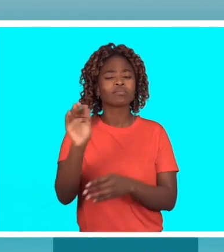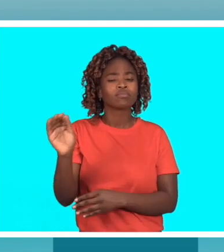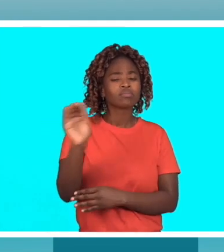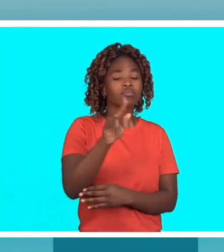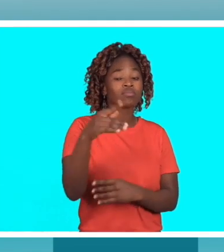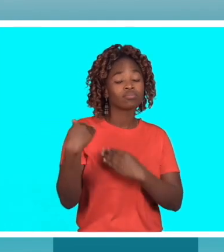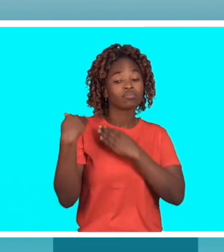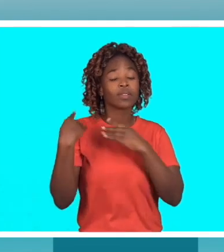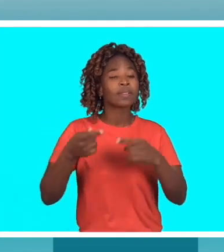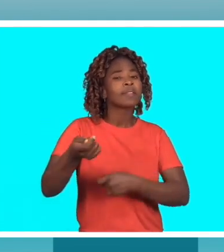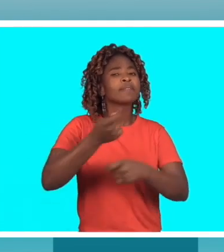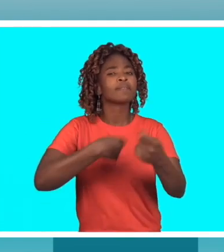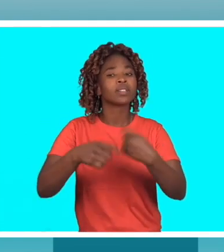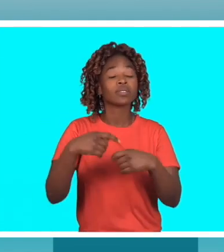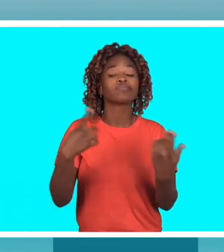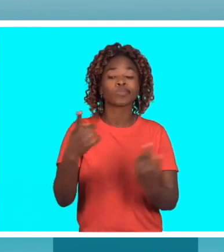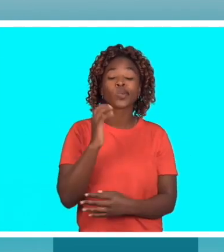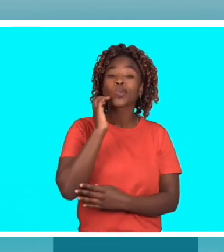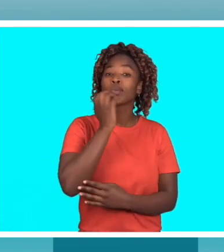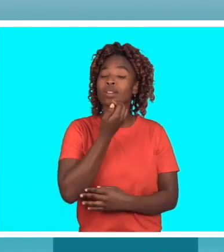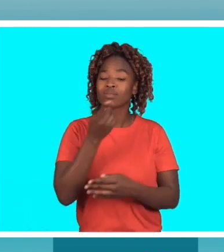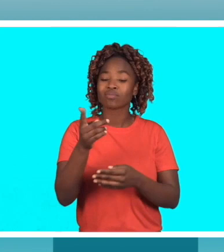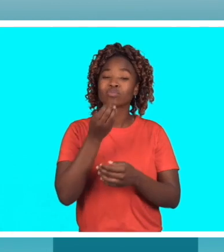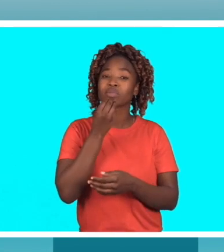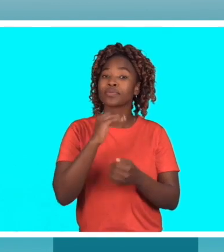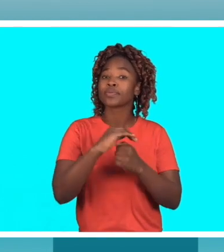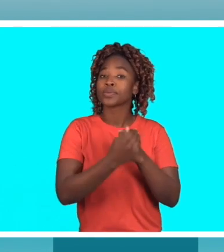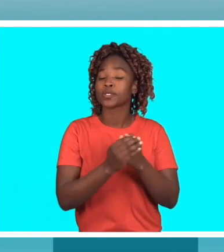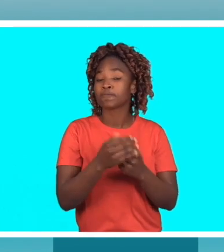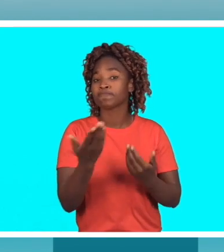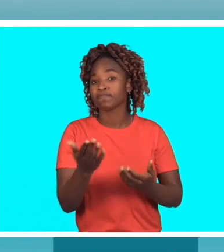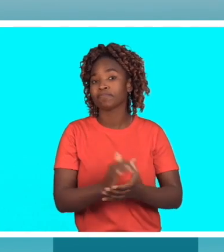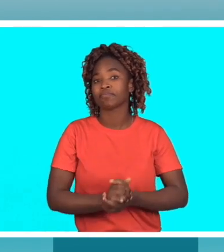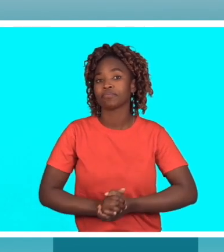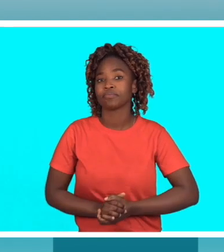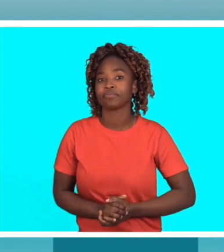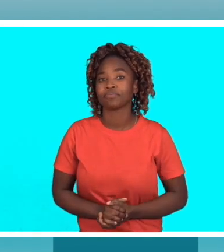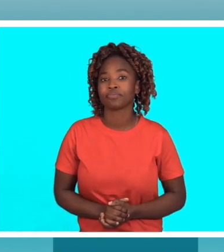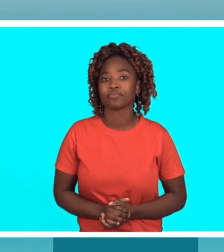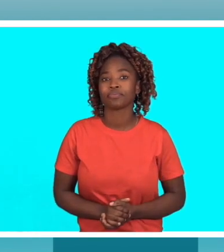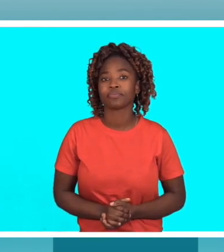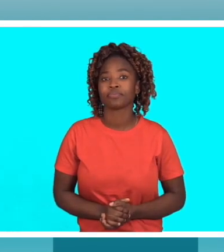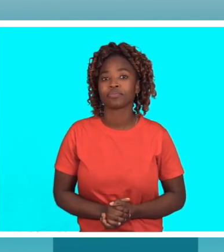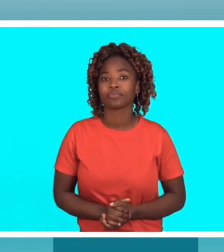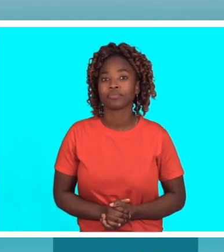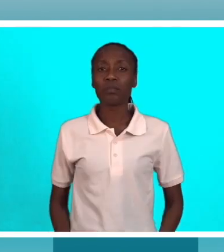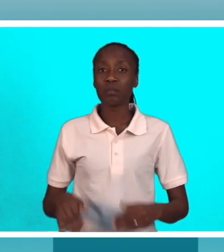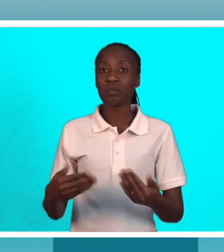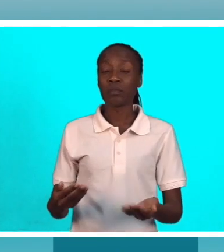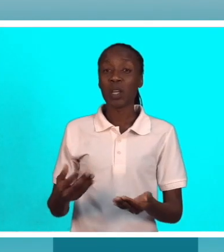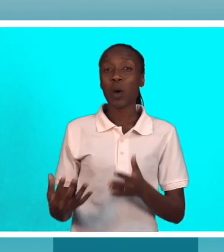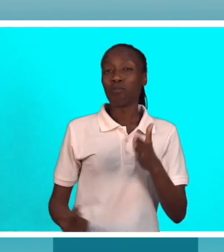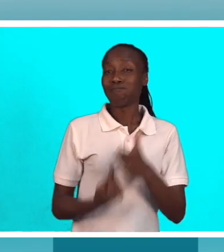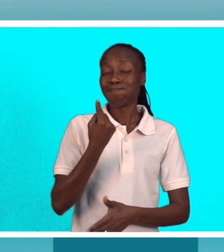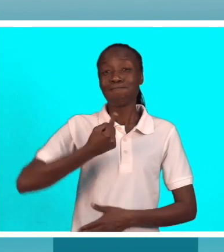limitam-se a atribuir responsabilidade aos vendedores, apelando-os a observarem as condições básicas de higiene. Pode